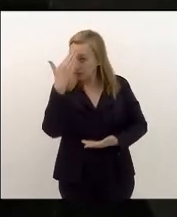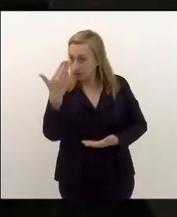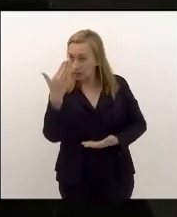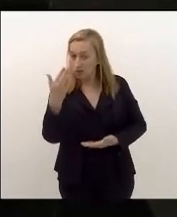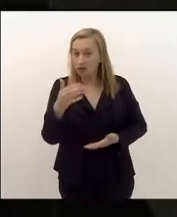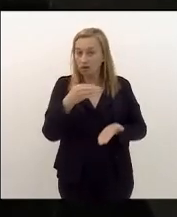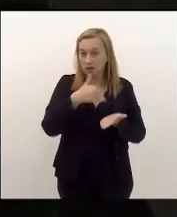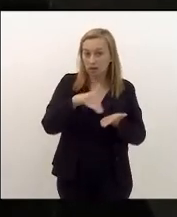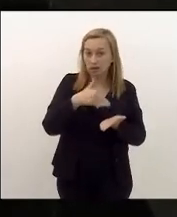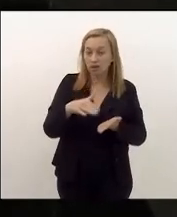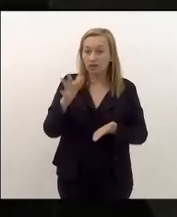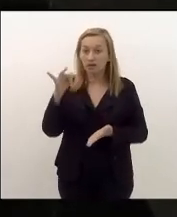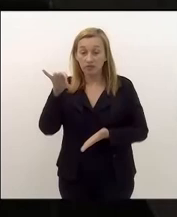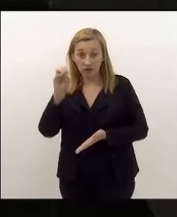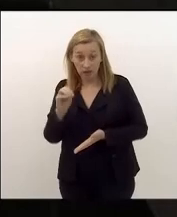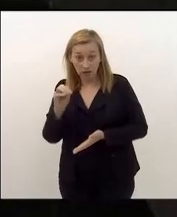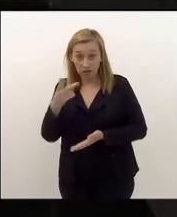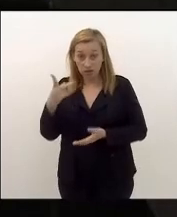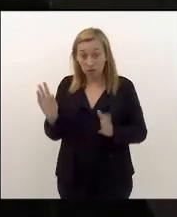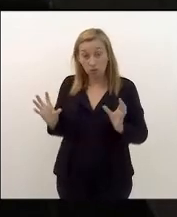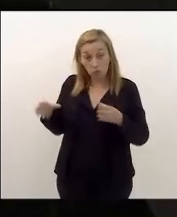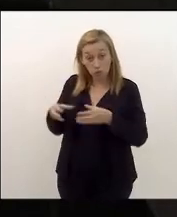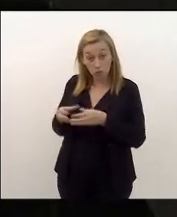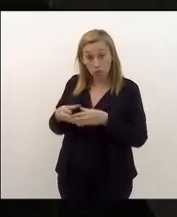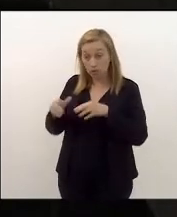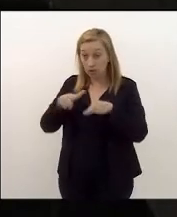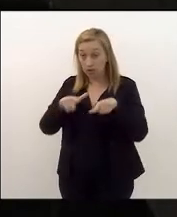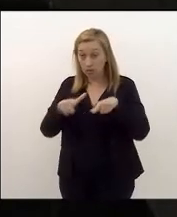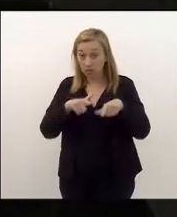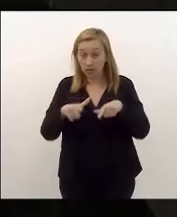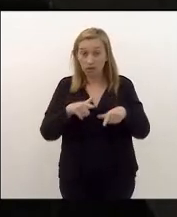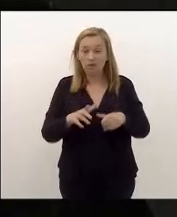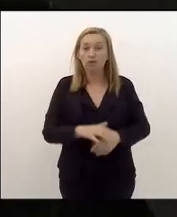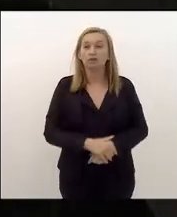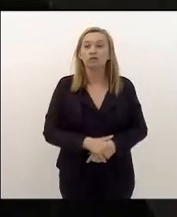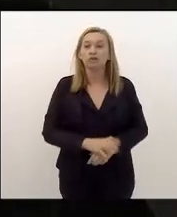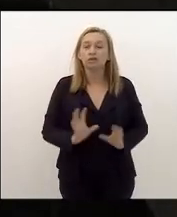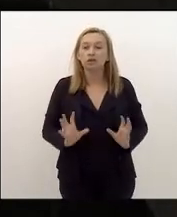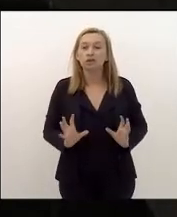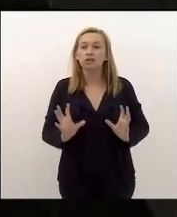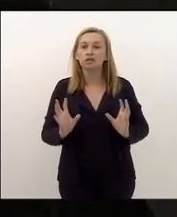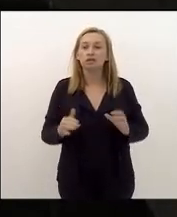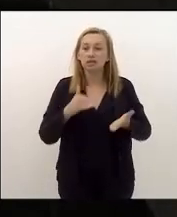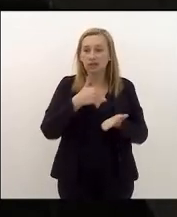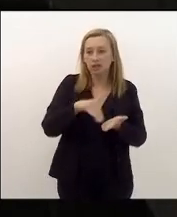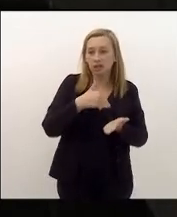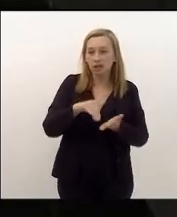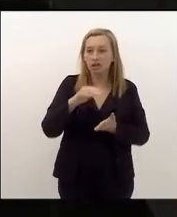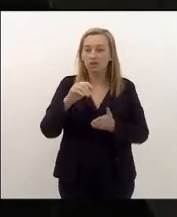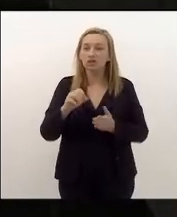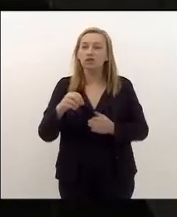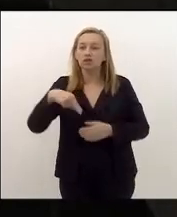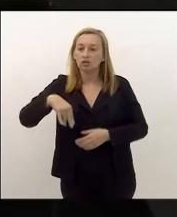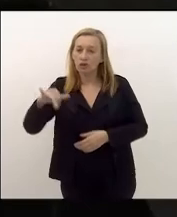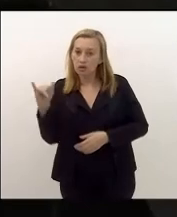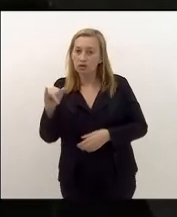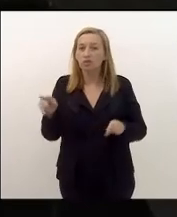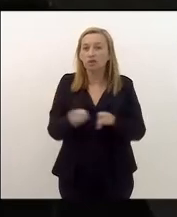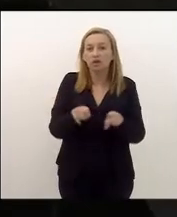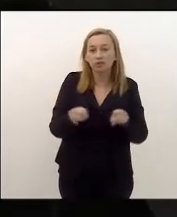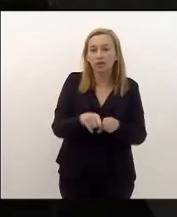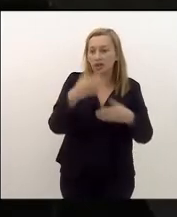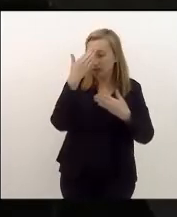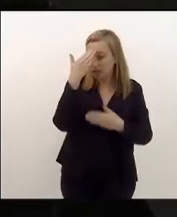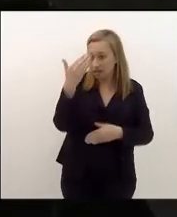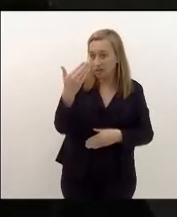ao secretário Fernando Cid e sua equipe da Secretaria do Ambiente de Nova Iguaçu e agradecer ao